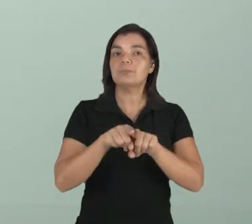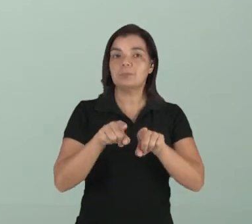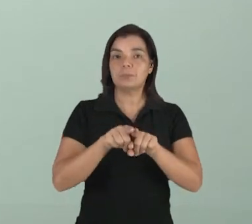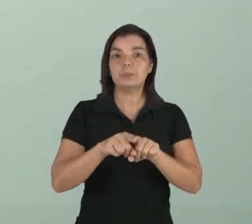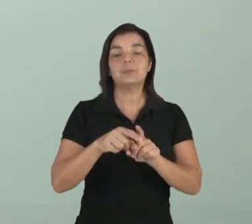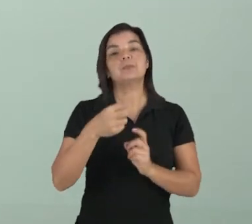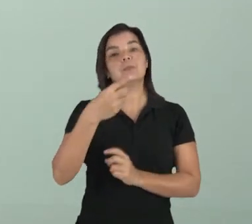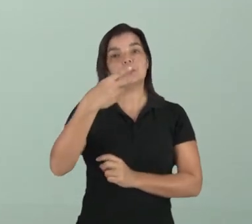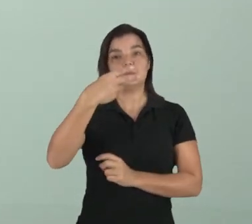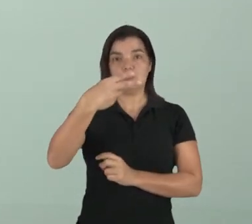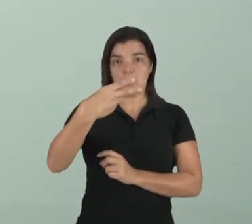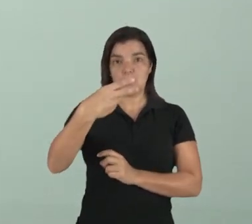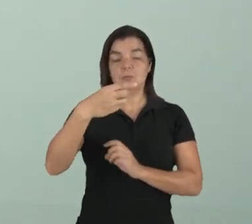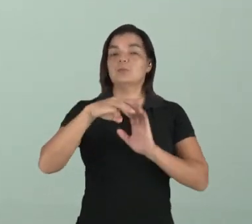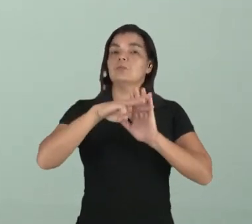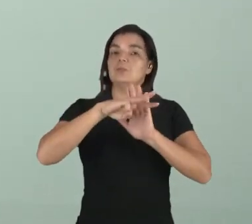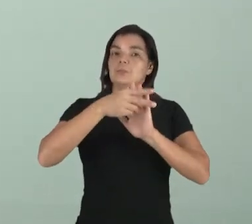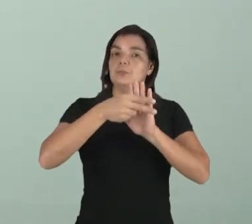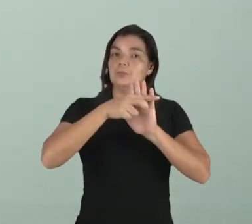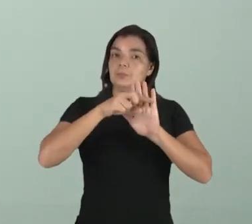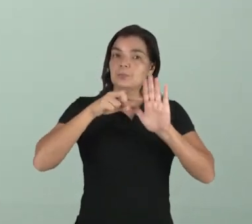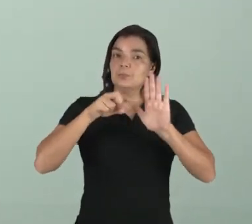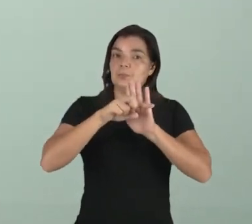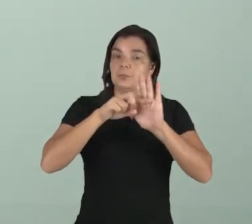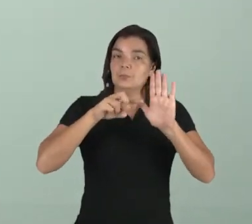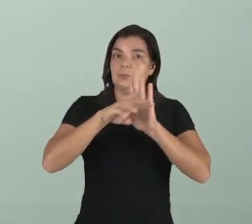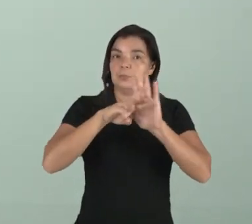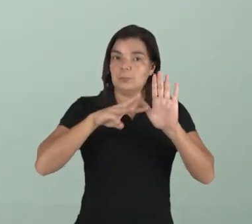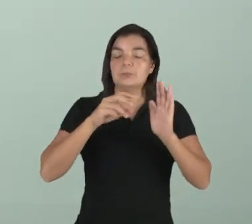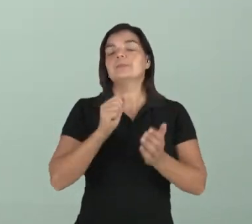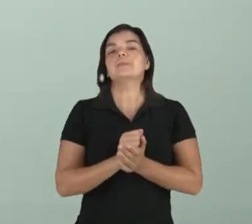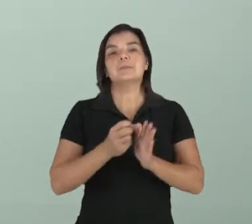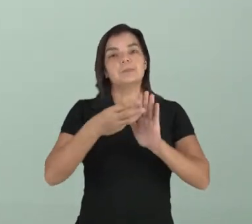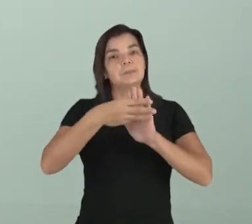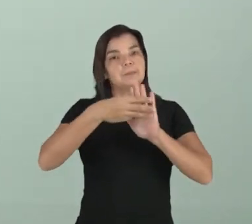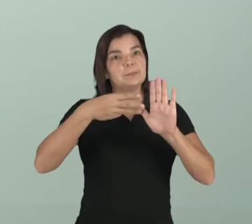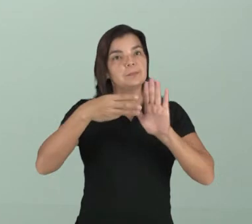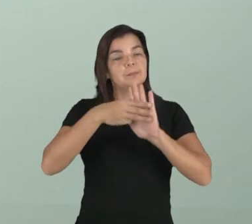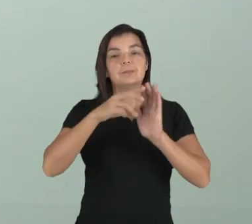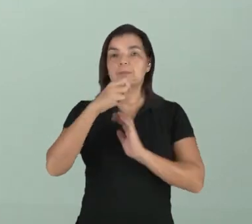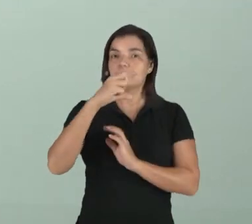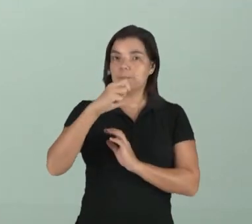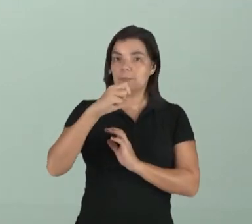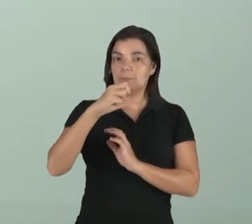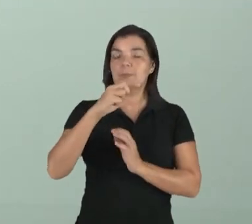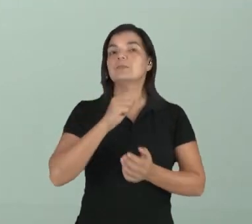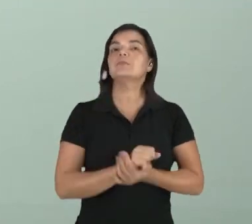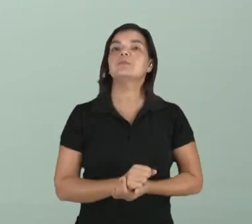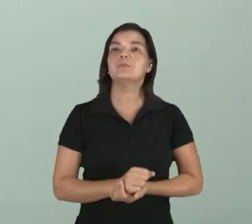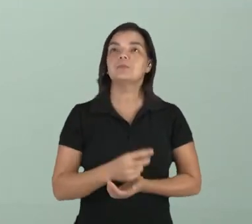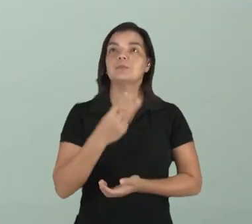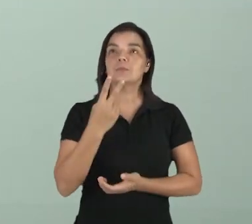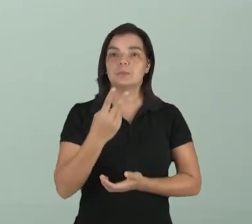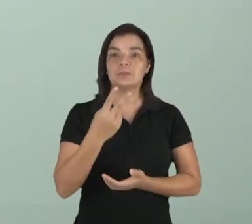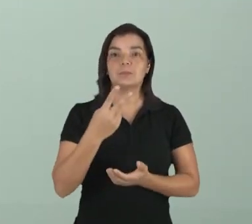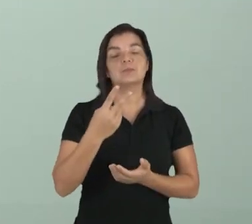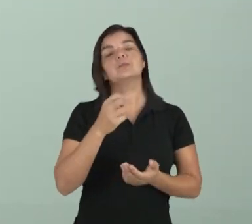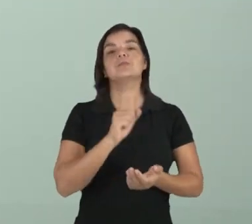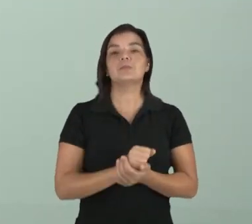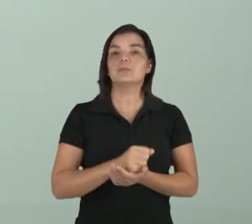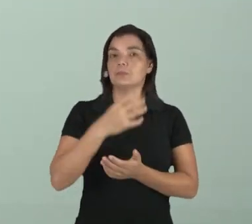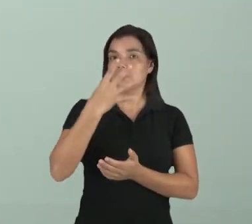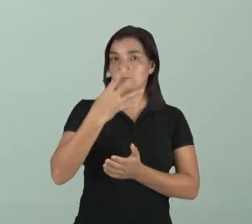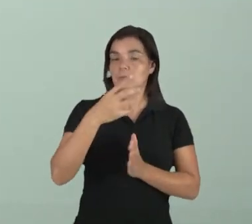por 2 tercetos e 2 quartetos. Seriam 2 estrofes com 3 versos e 2 estrofes